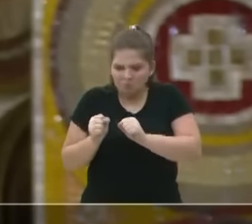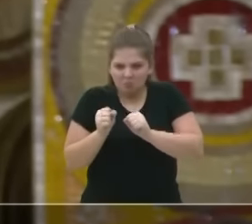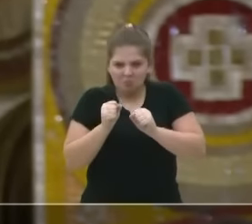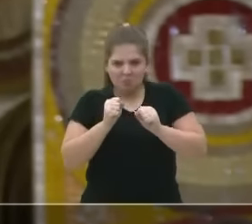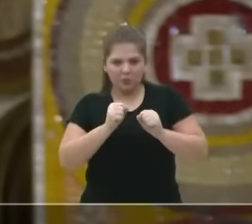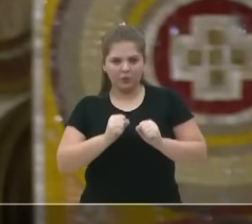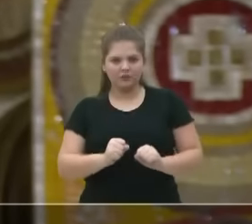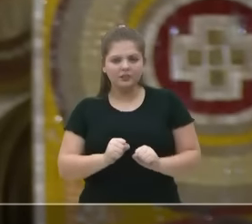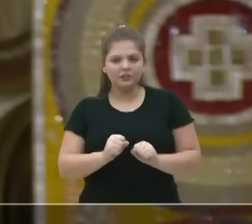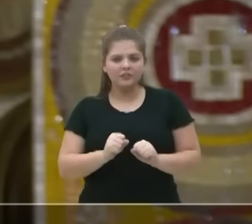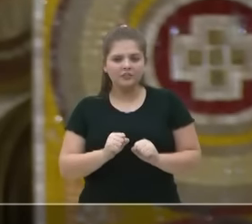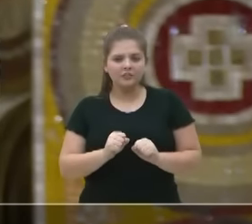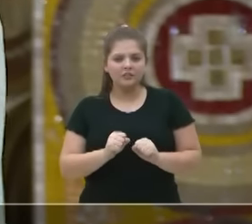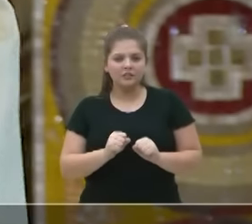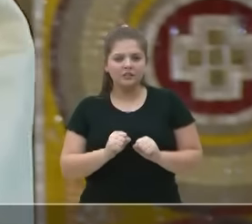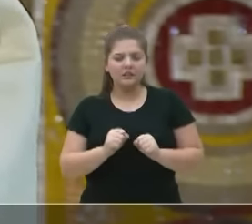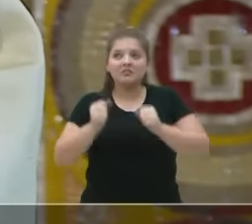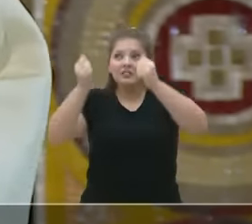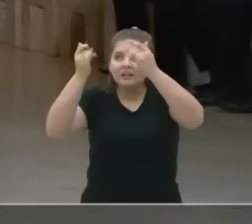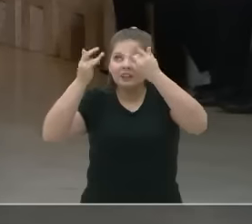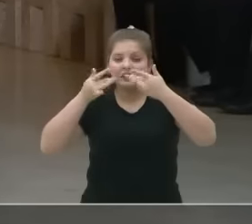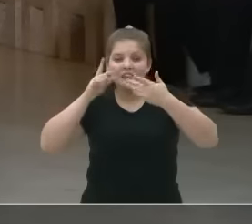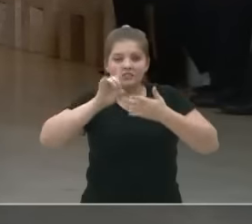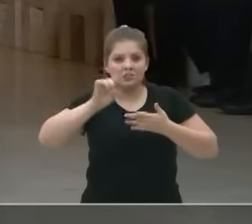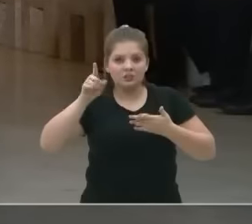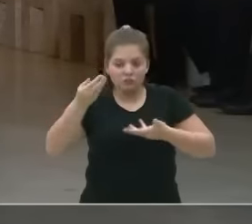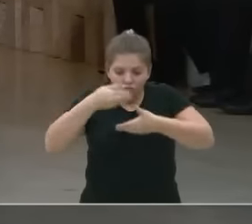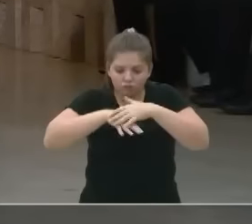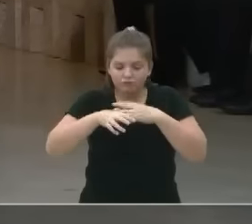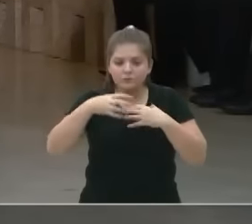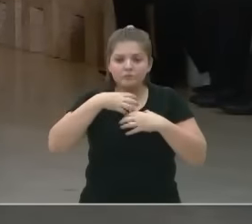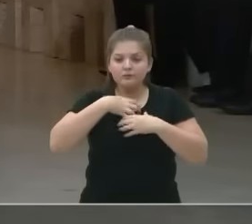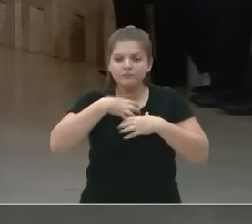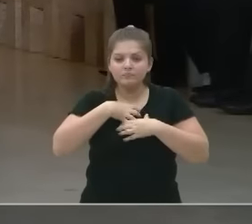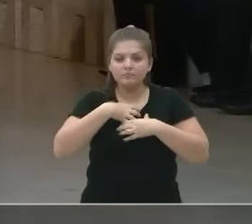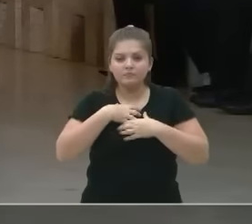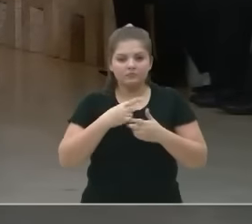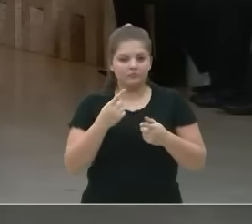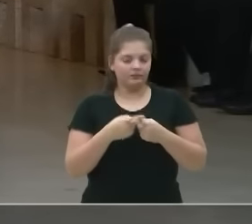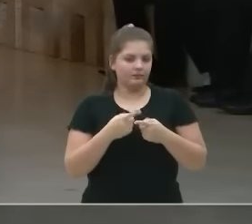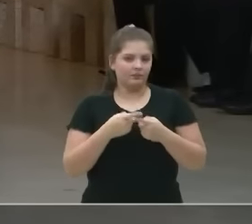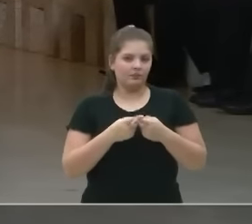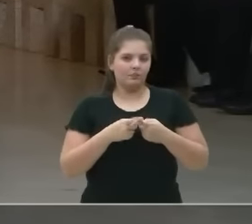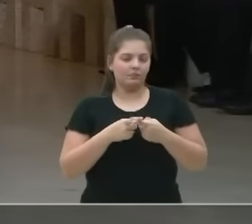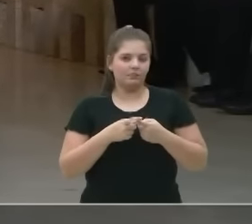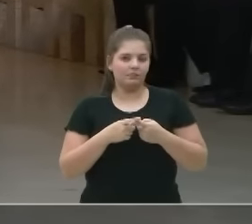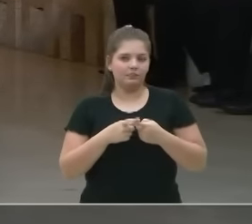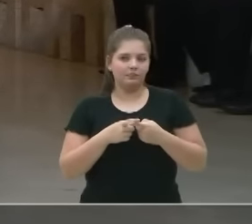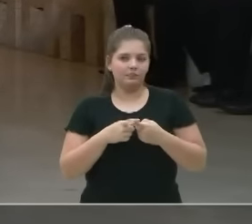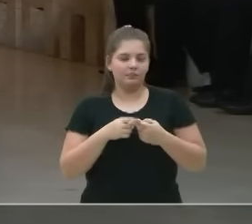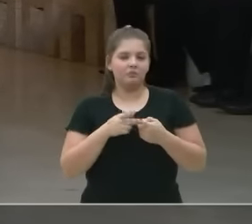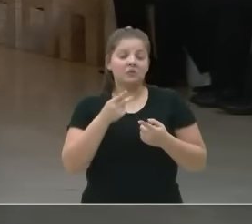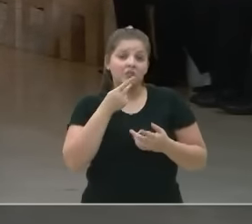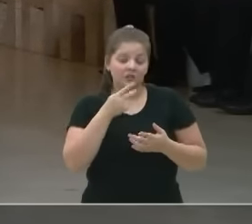empoderando da graça de Deus em nós. Por quê? E isso não está falando para padre,